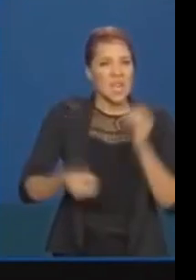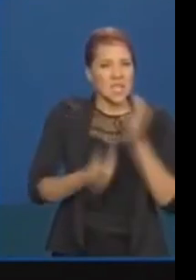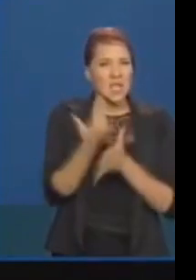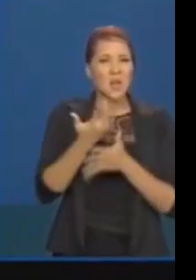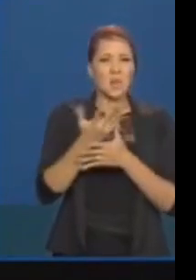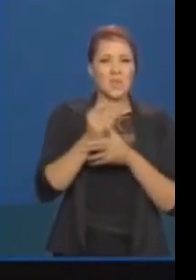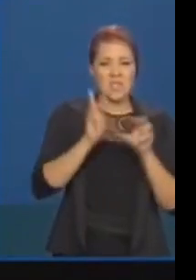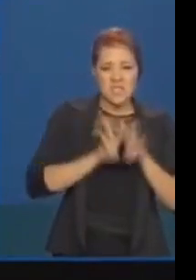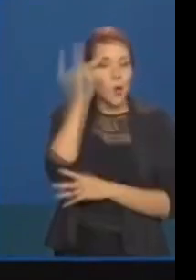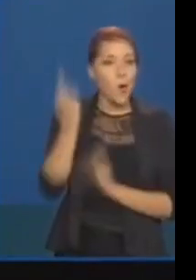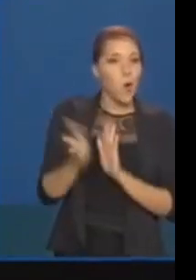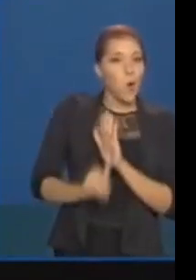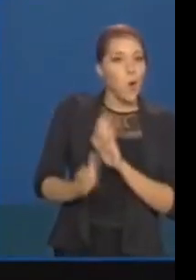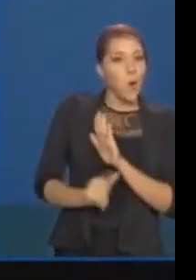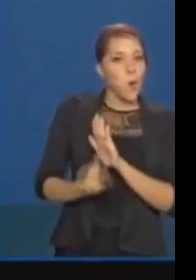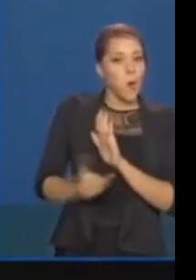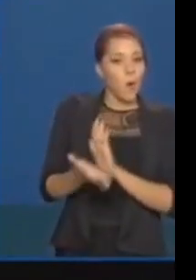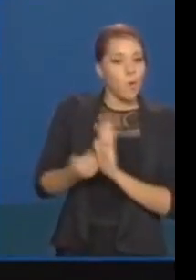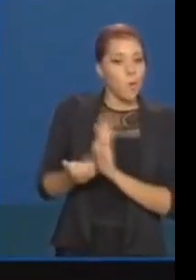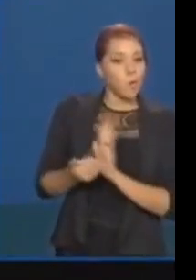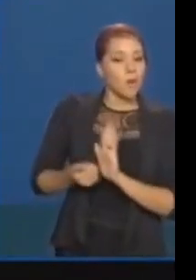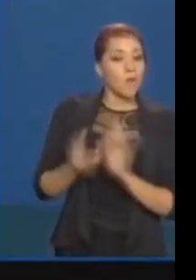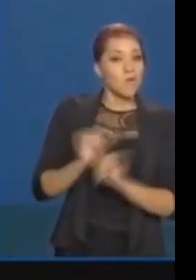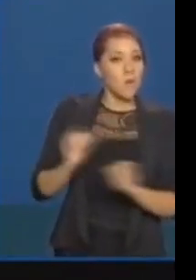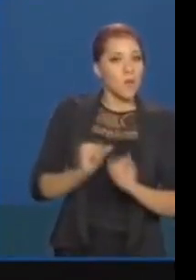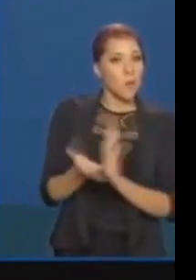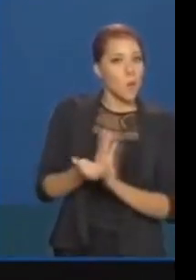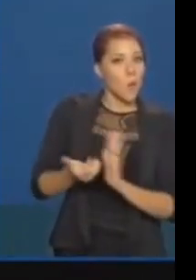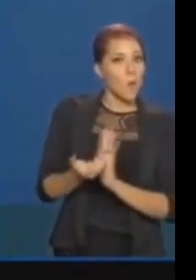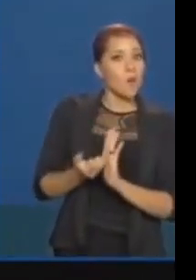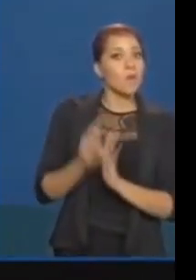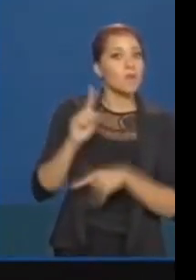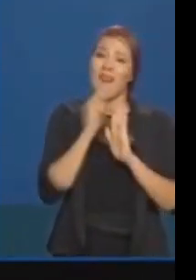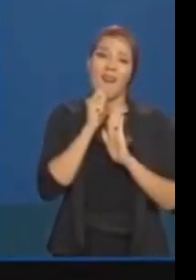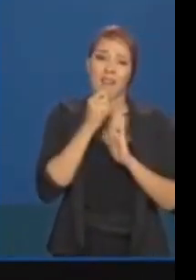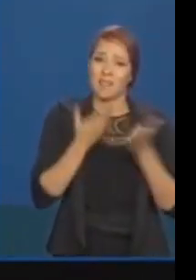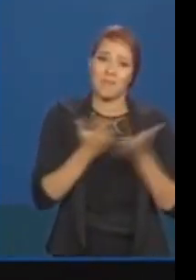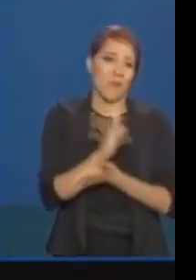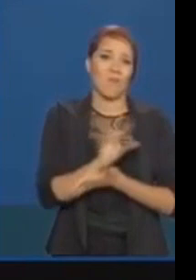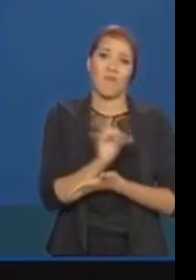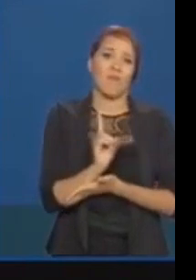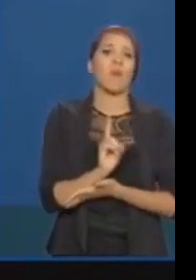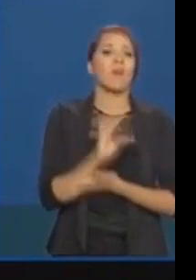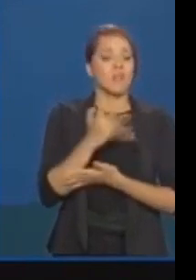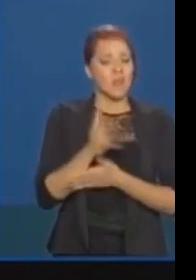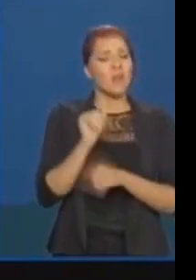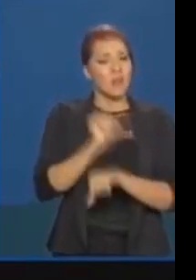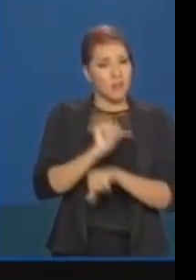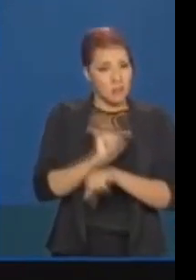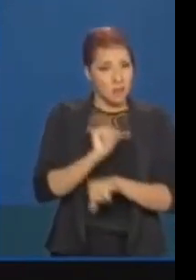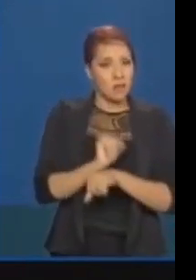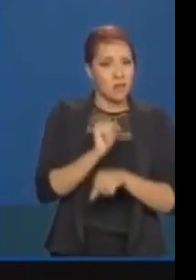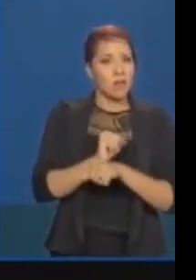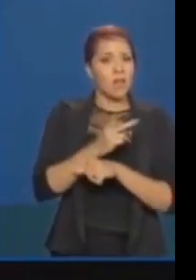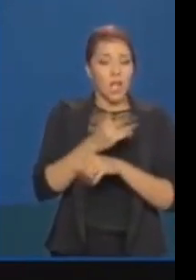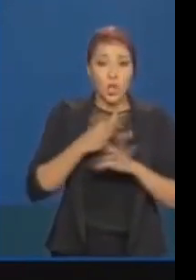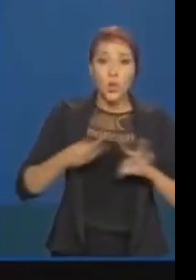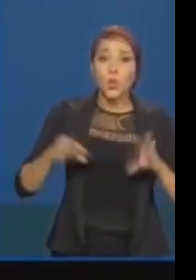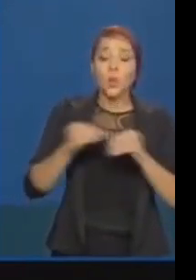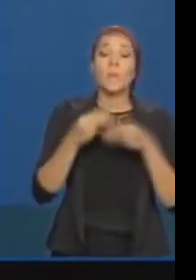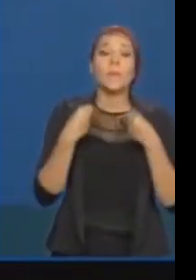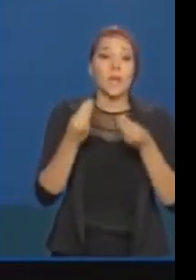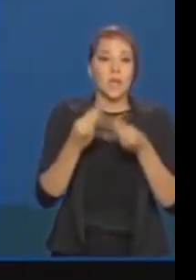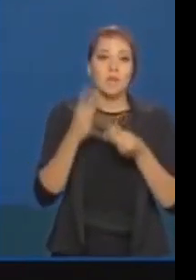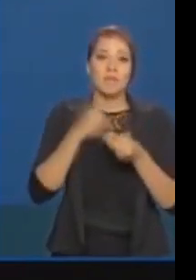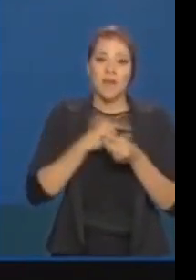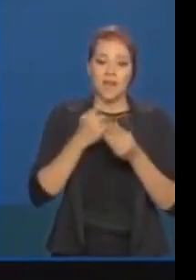sites, números. O objetivo disso é depois fraudar o sistema. E tudo isso para manter os dois